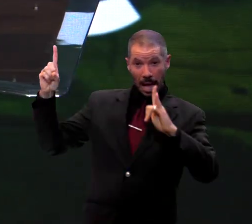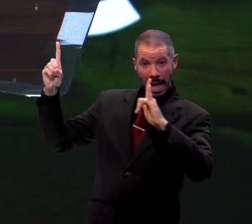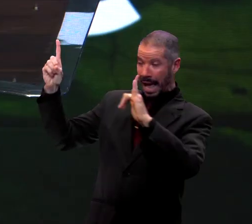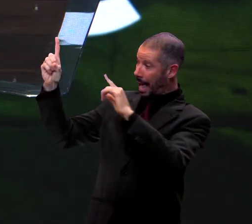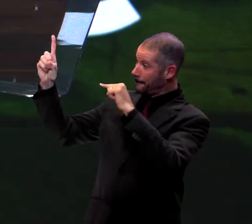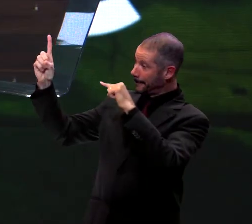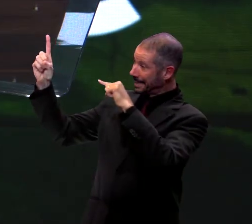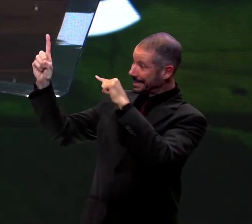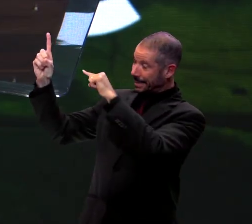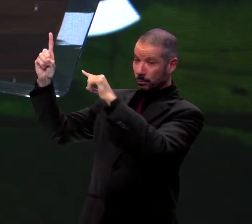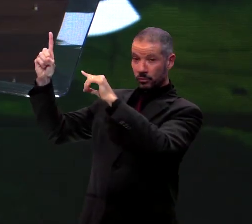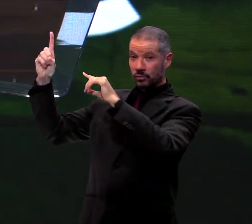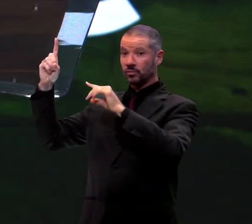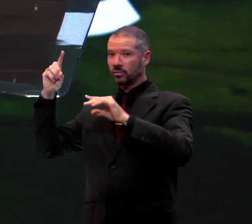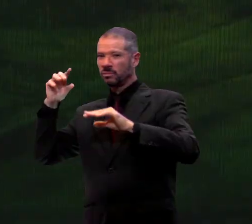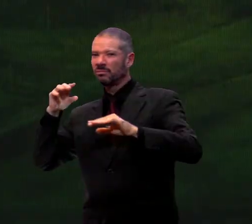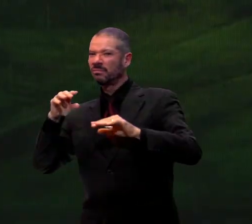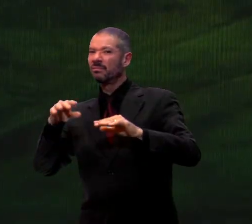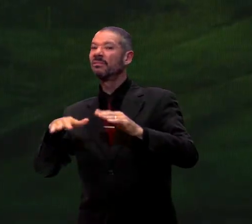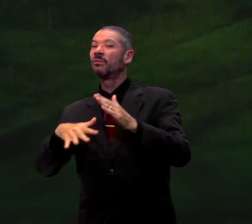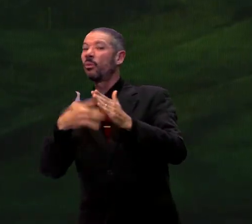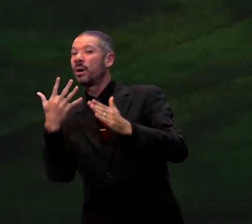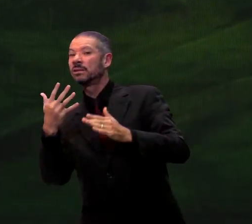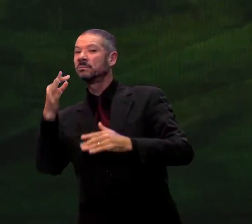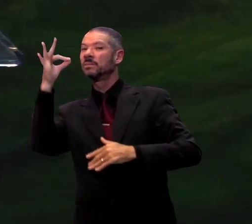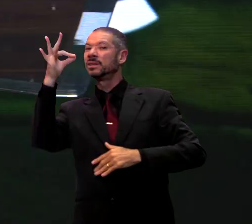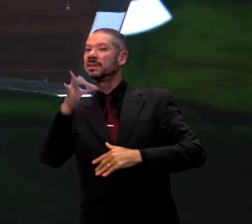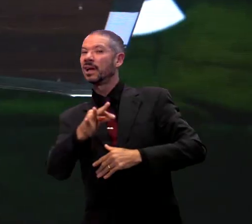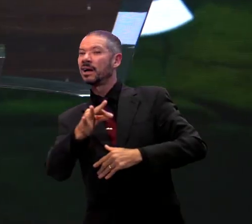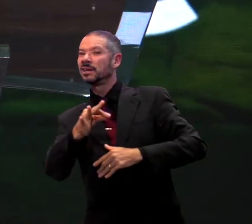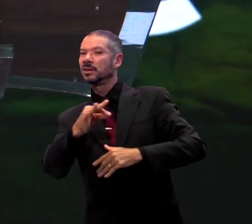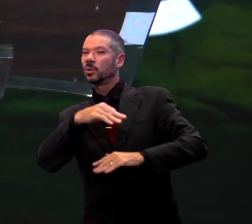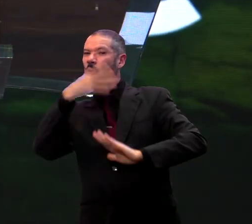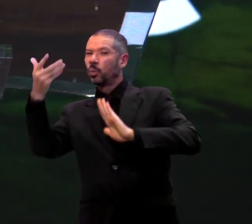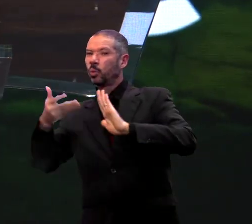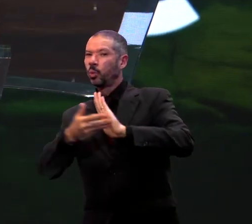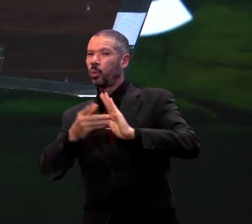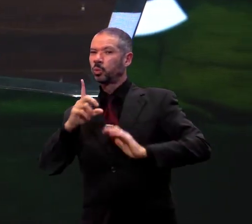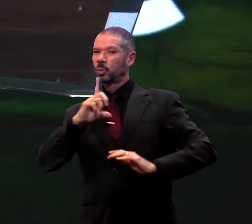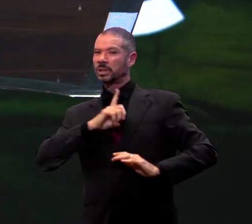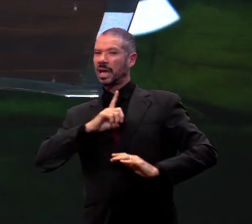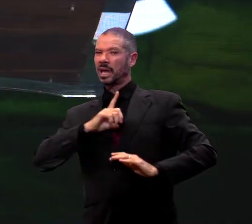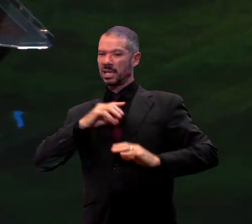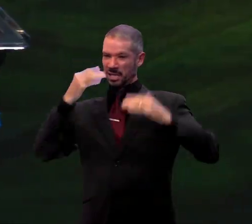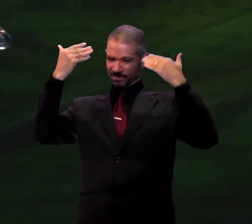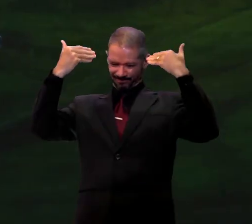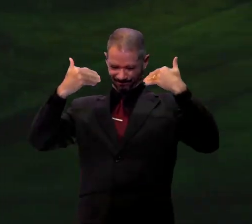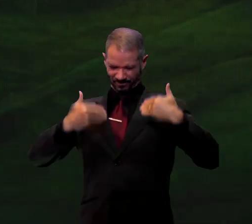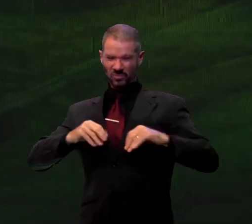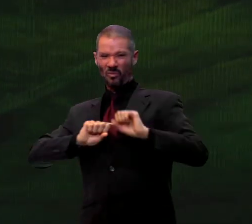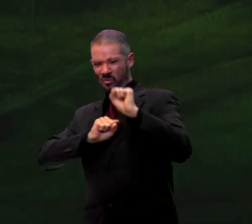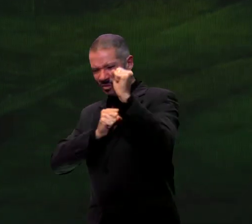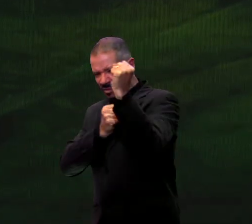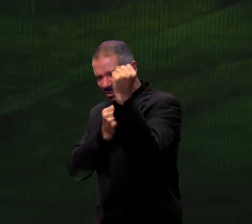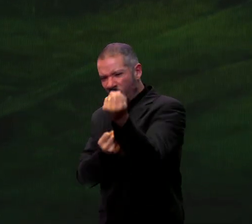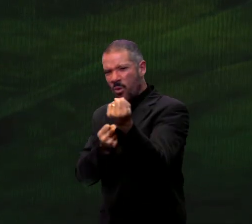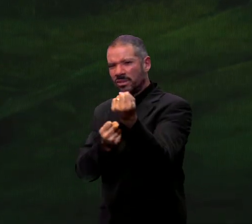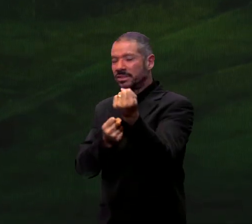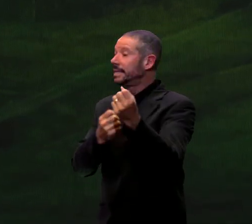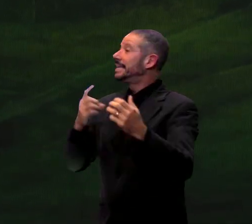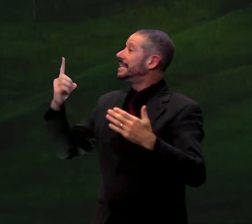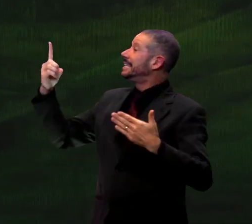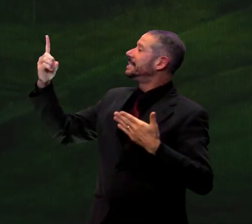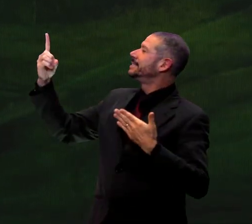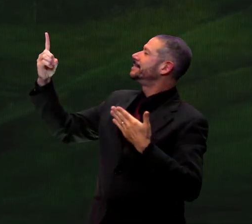Deus integralmente? Você ama com tudo que você tem, com tudo que você é, com todas as suas forças?